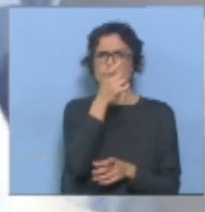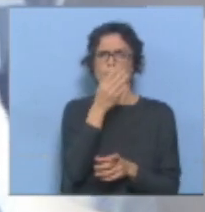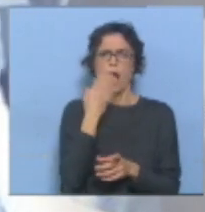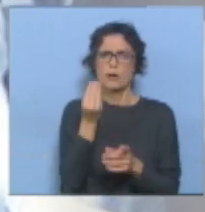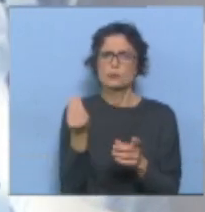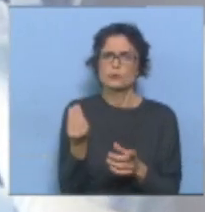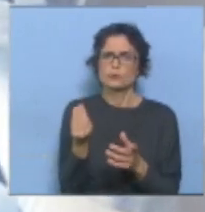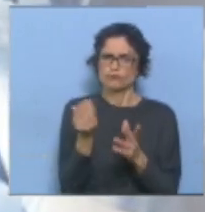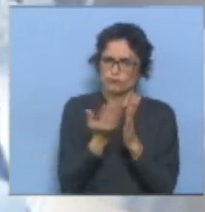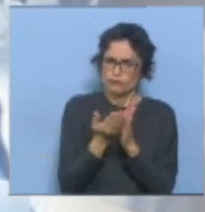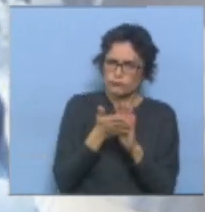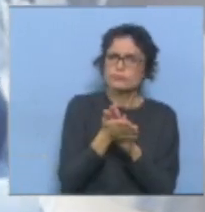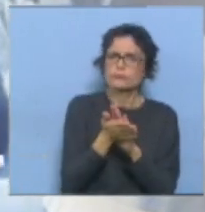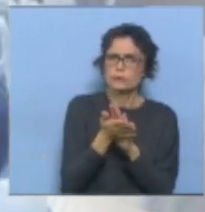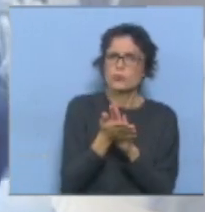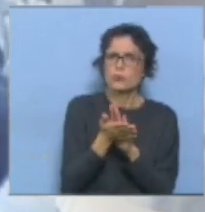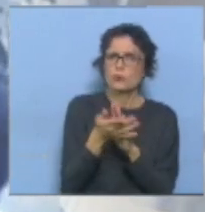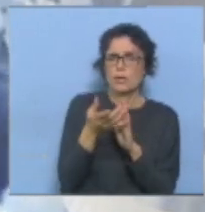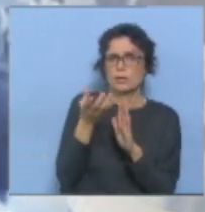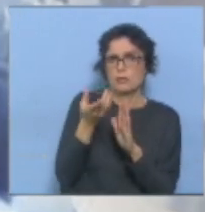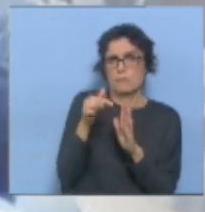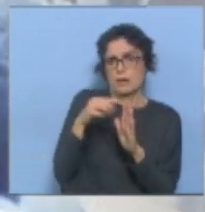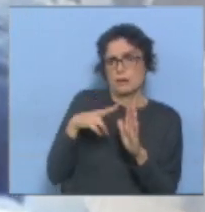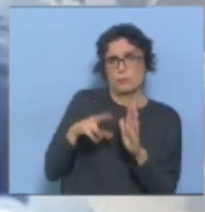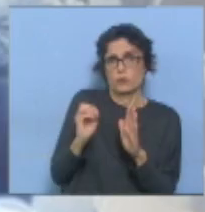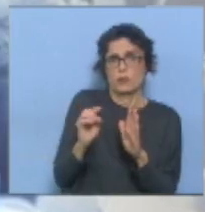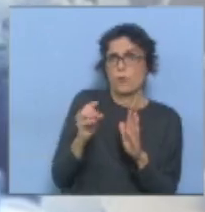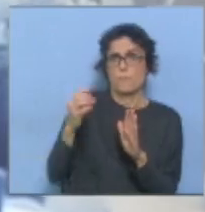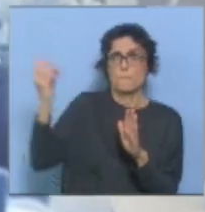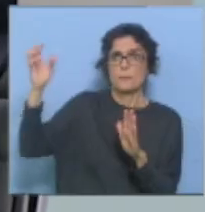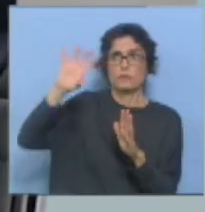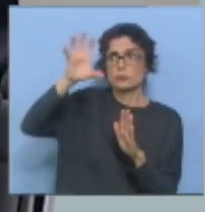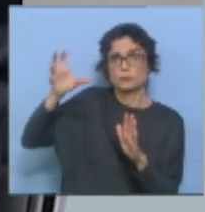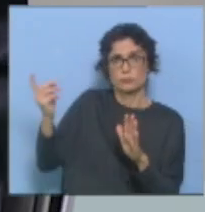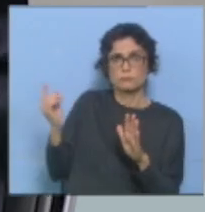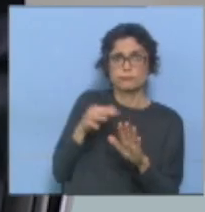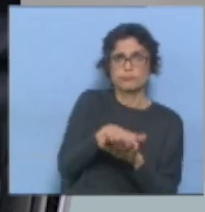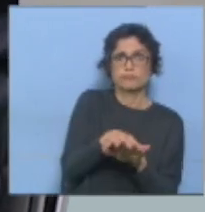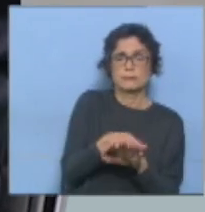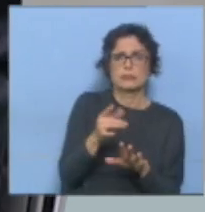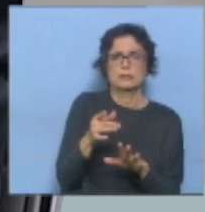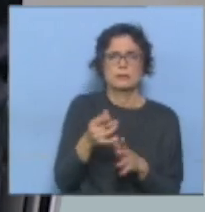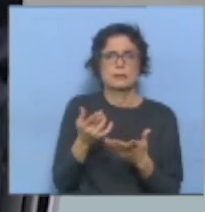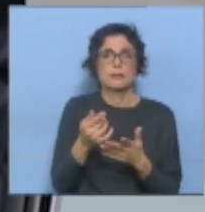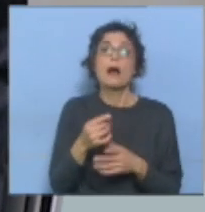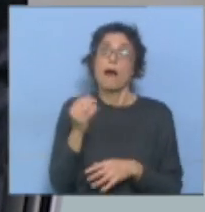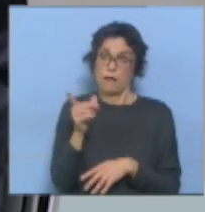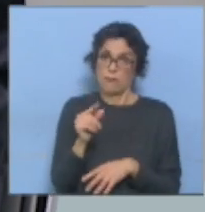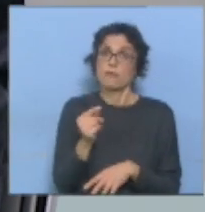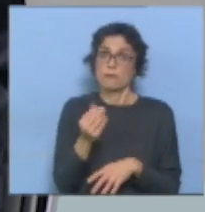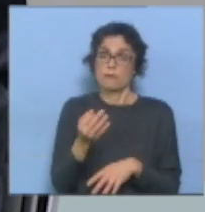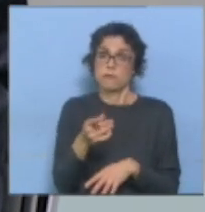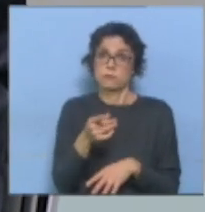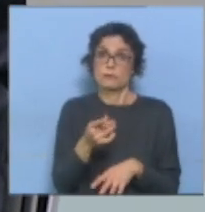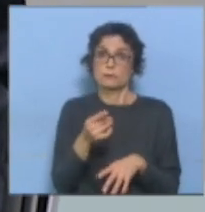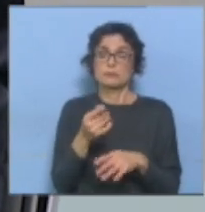países, que hoje estudam e se formam na Universidade Católica. Há uma internalização muito grande na Universidade